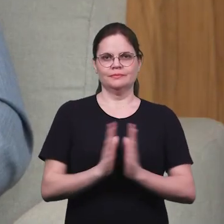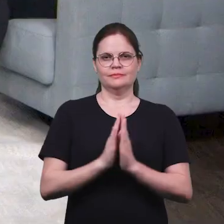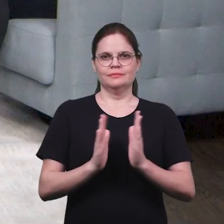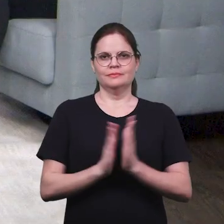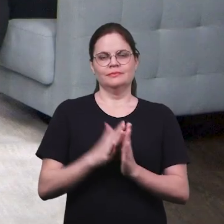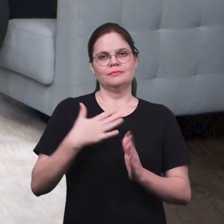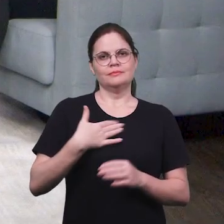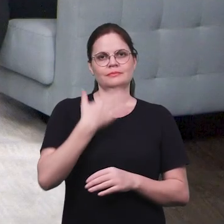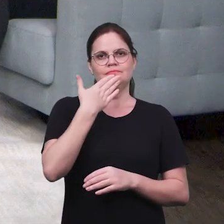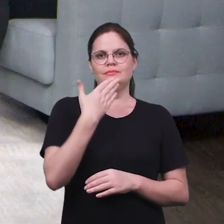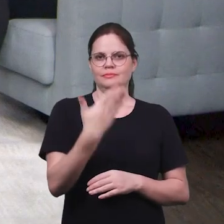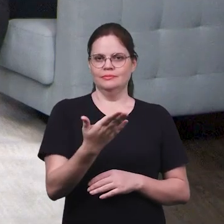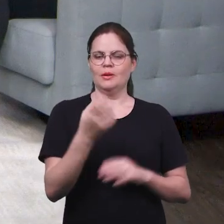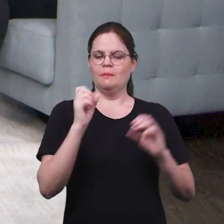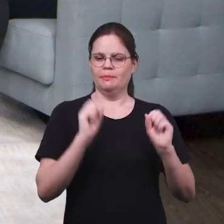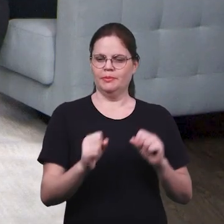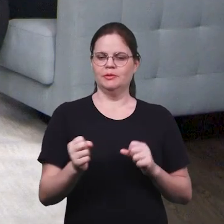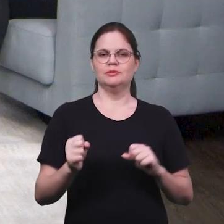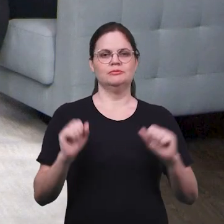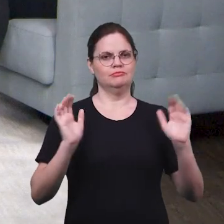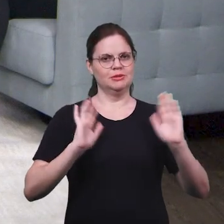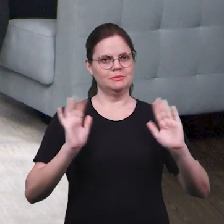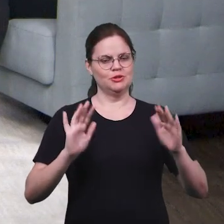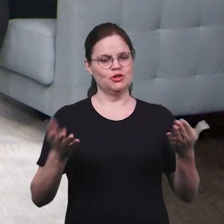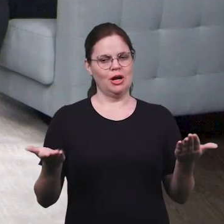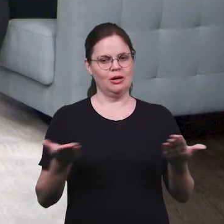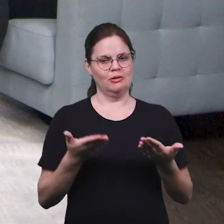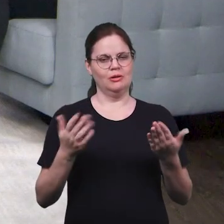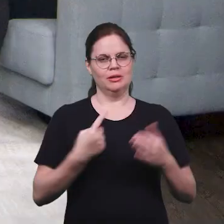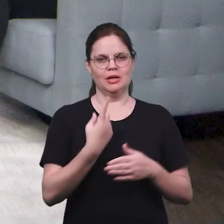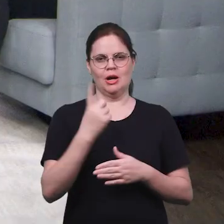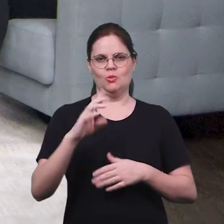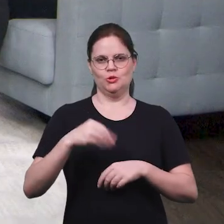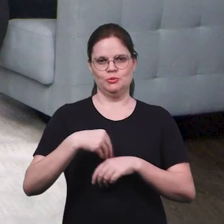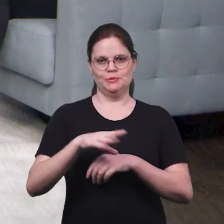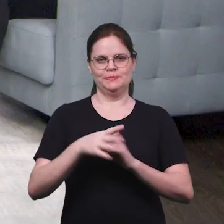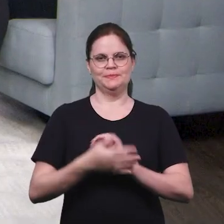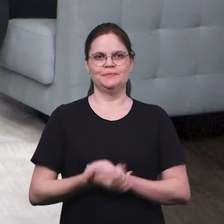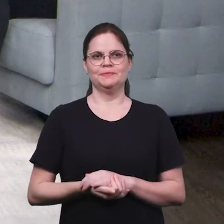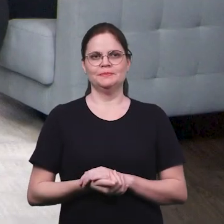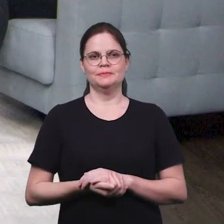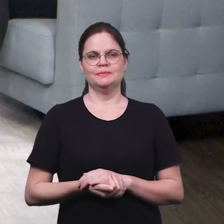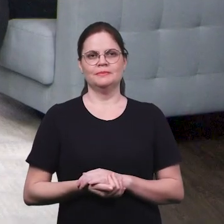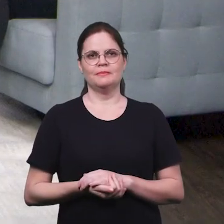oração, e peço que o senhor possa despedir dos irmãos e deixar aqui a sua palavra final.